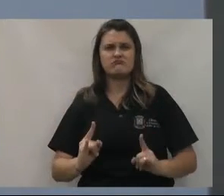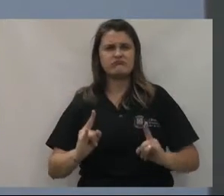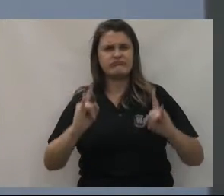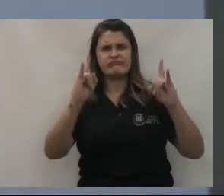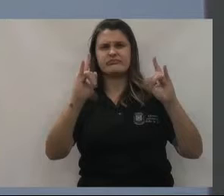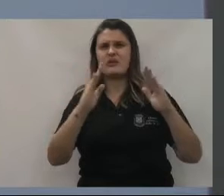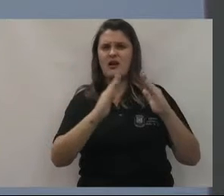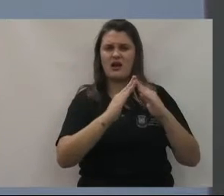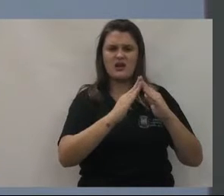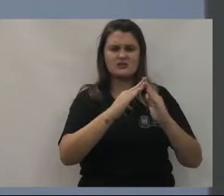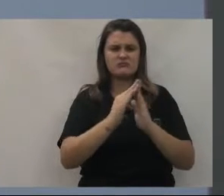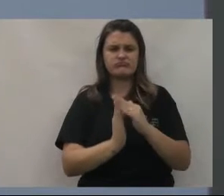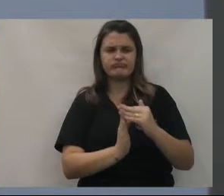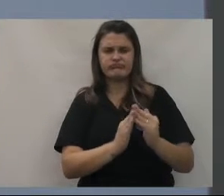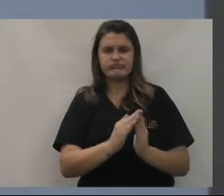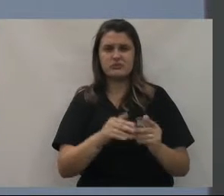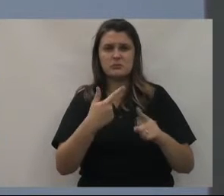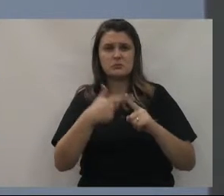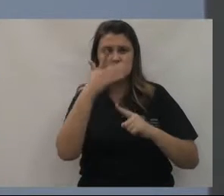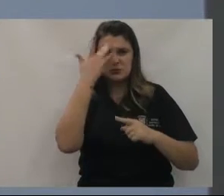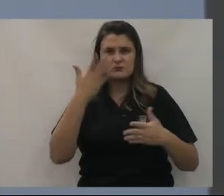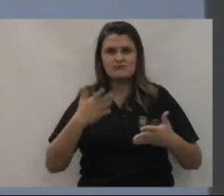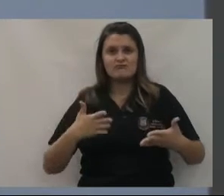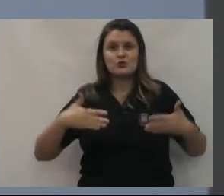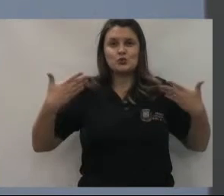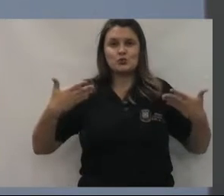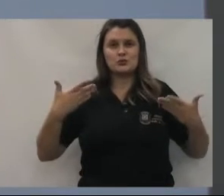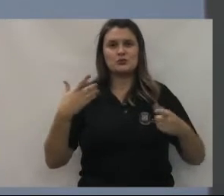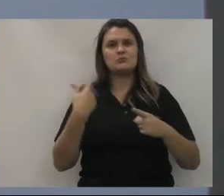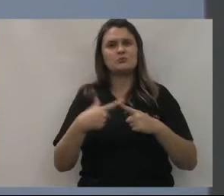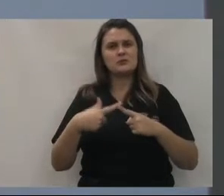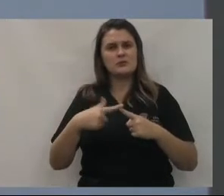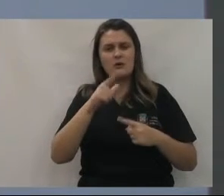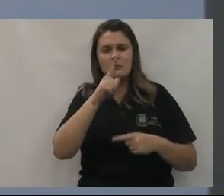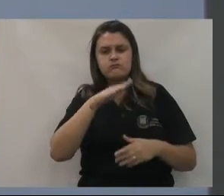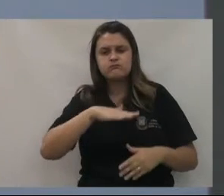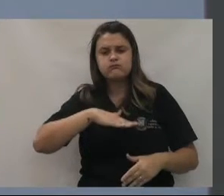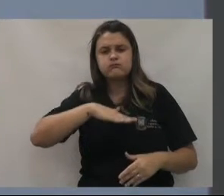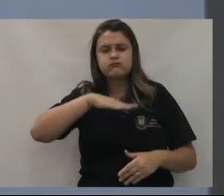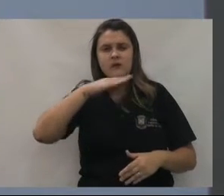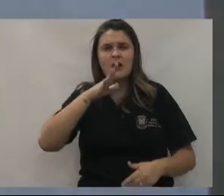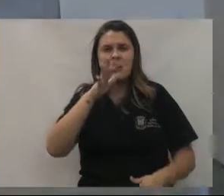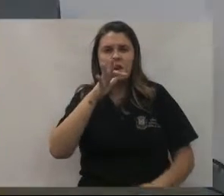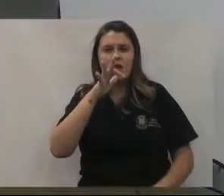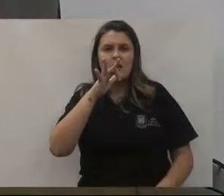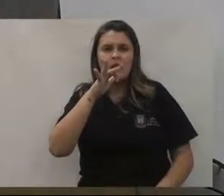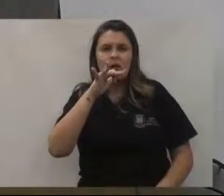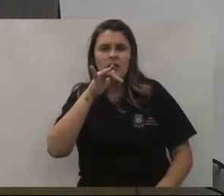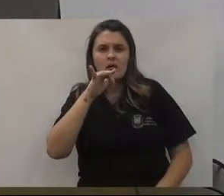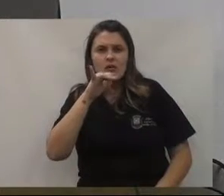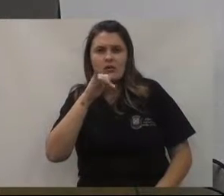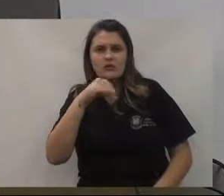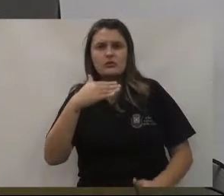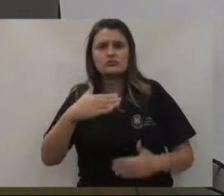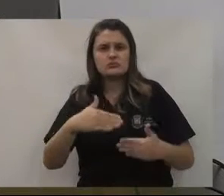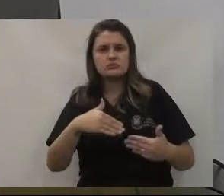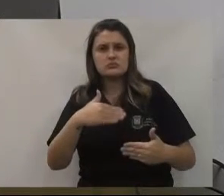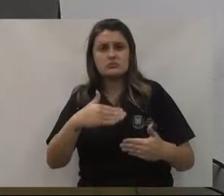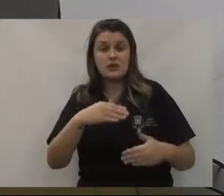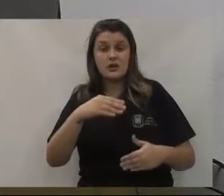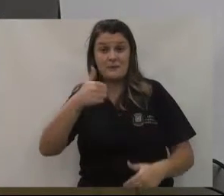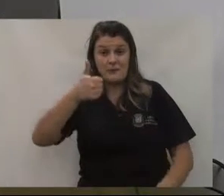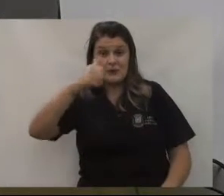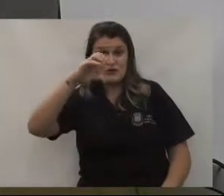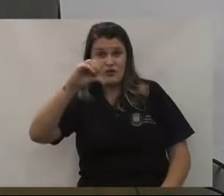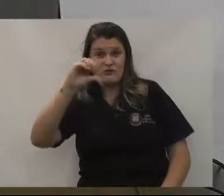de surpresa, porque as enchentes sempre subiam devagarinho, como falamos há pouco. E essa